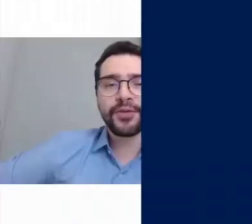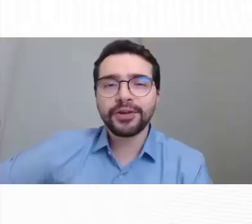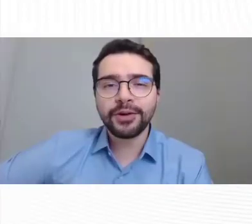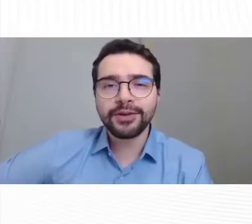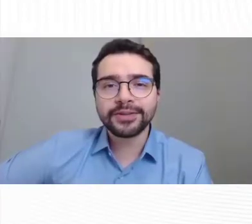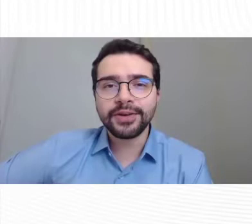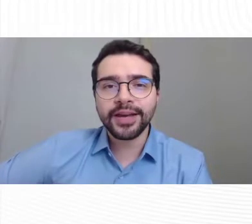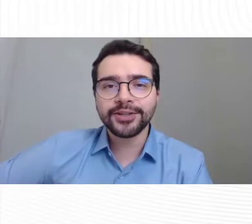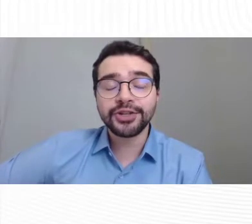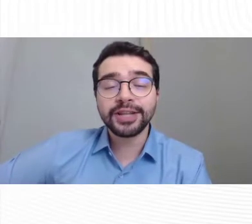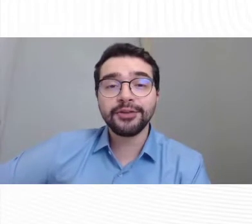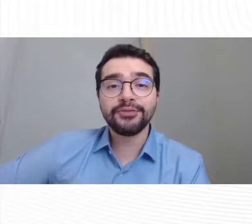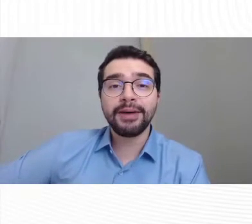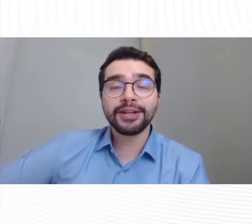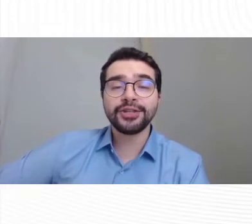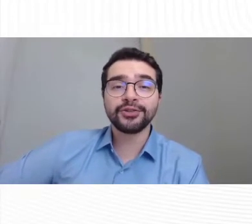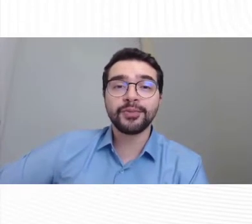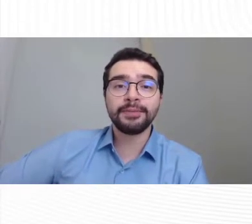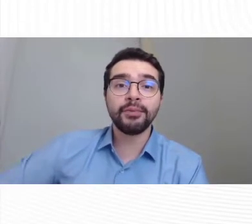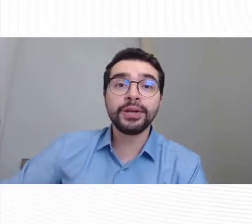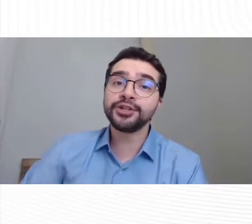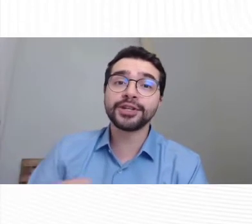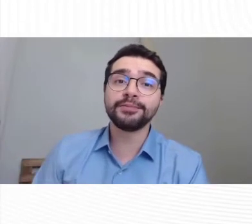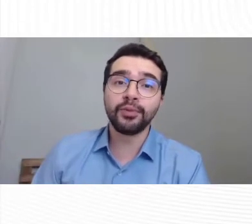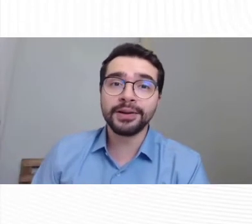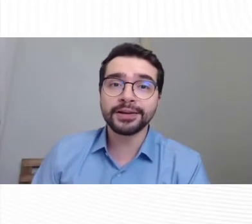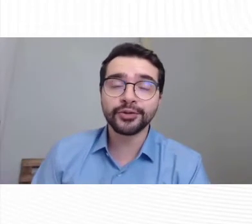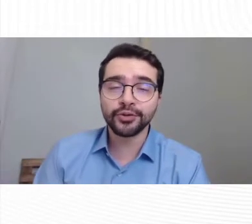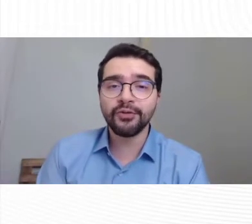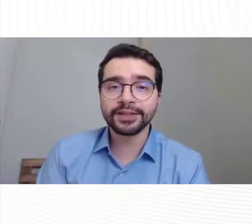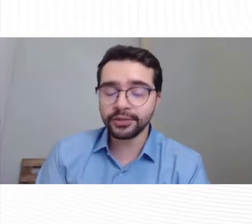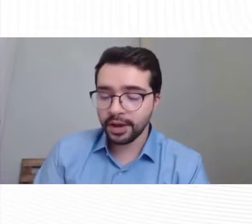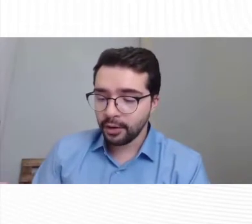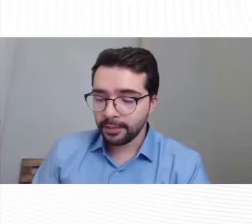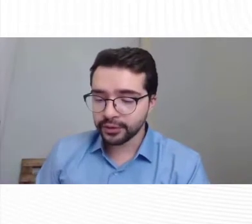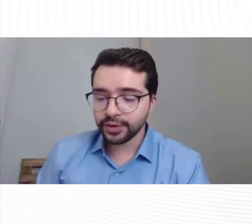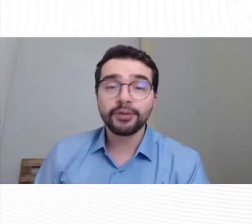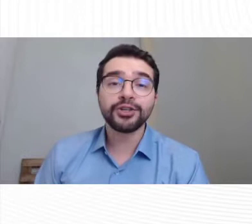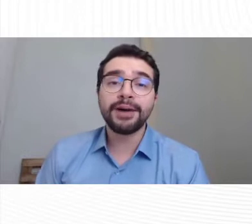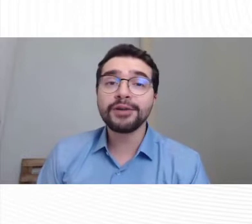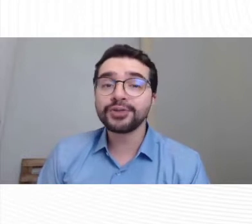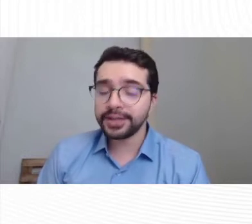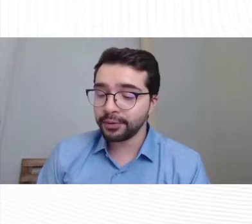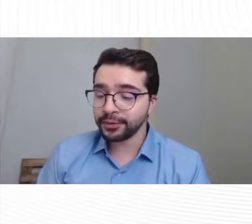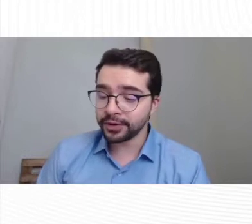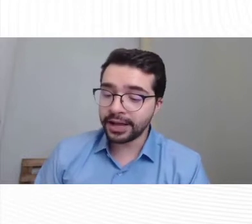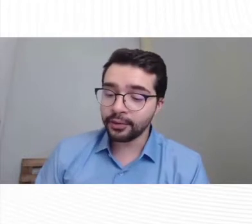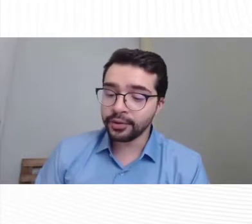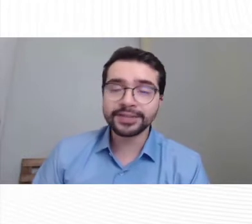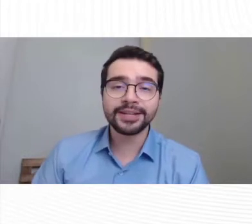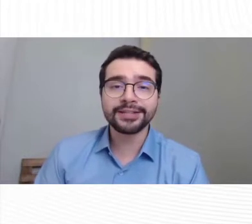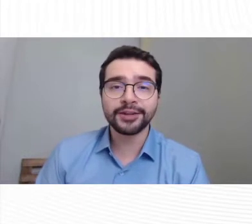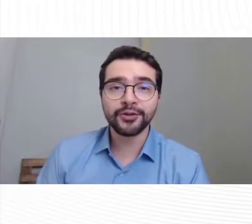Estamos de volta com a Educação em Rede. A gente está aqui num debate sobre políticas públicas. Hoje eu estou conversando com a professora Valdira Barros, que é professora